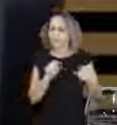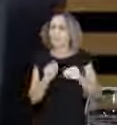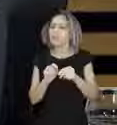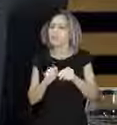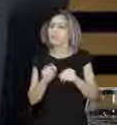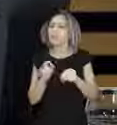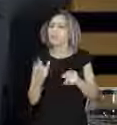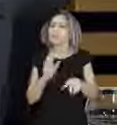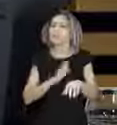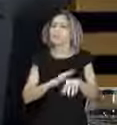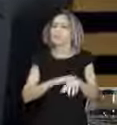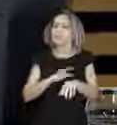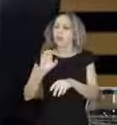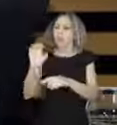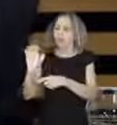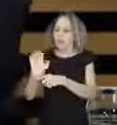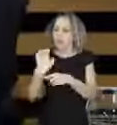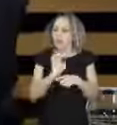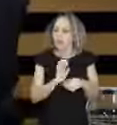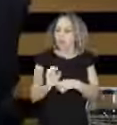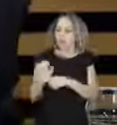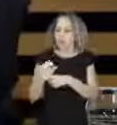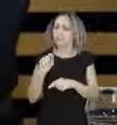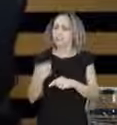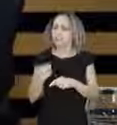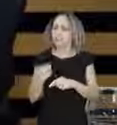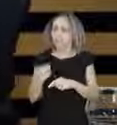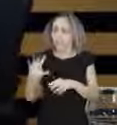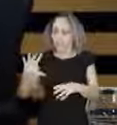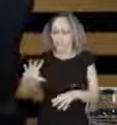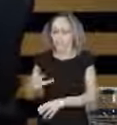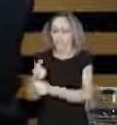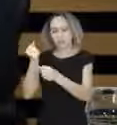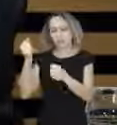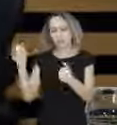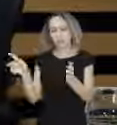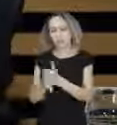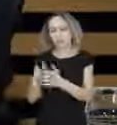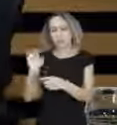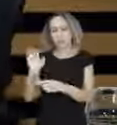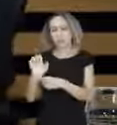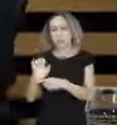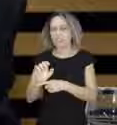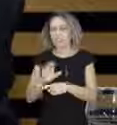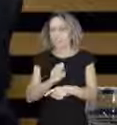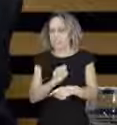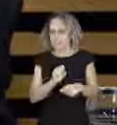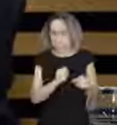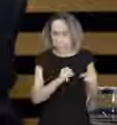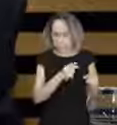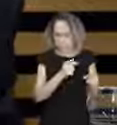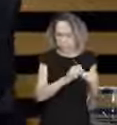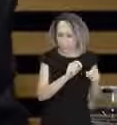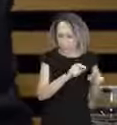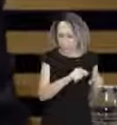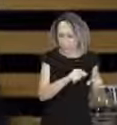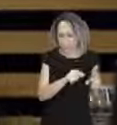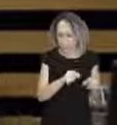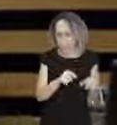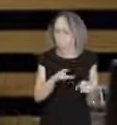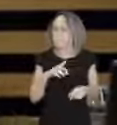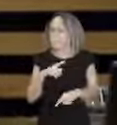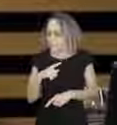salvar o estado, porque nós teríamos no futuro um déficit, aqui dois governadores, o Wellington Dias e a nossa